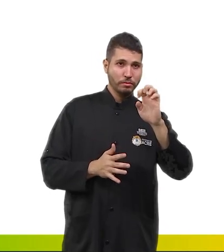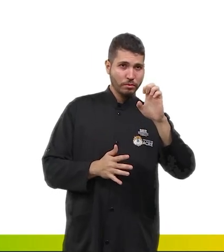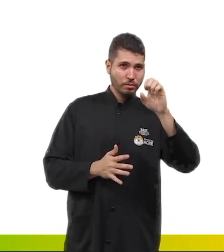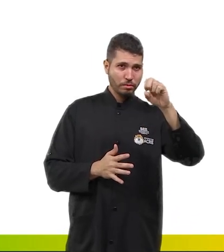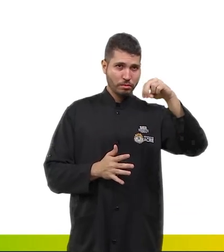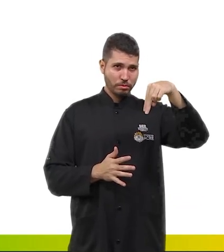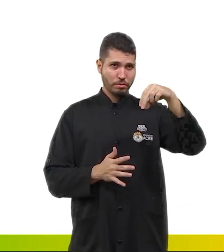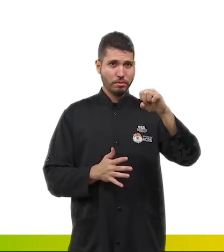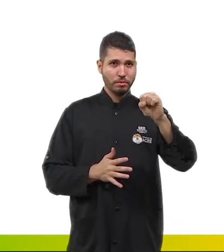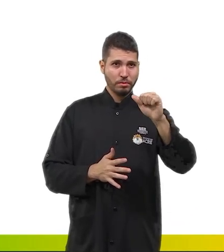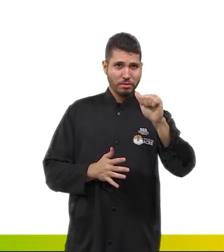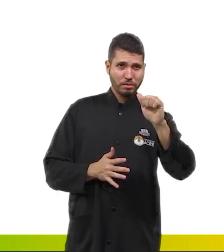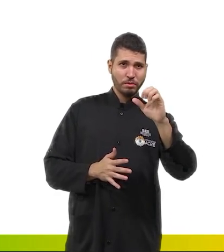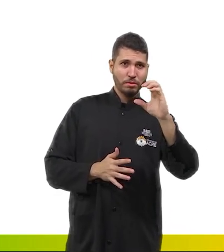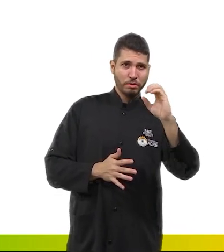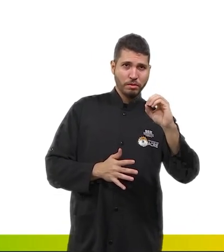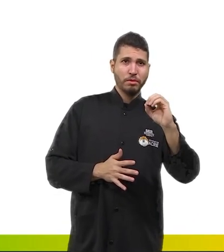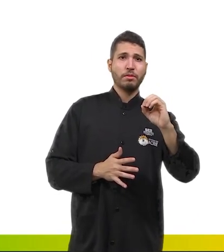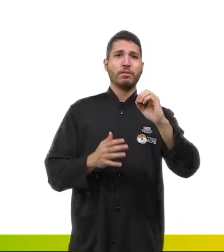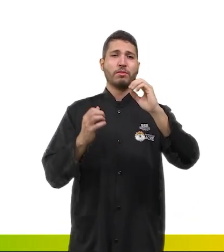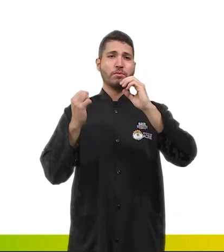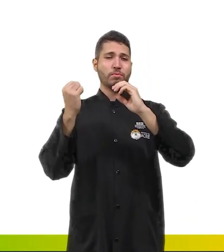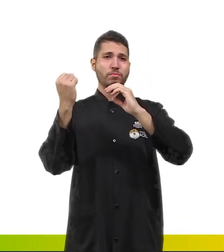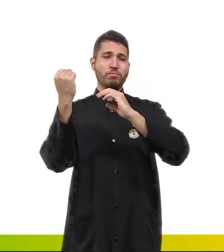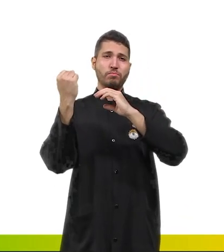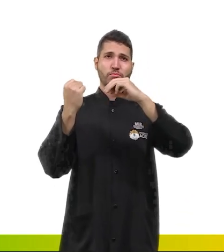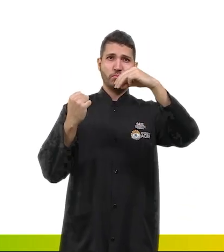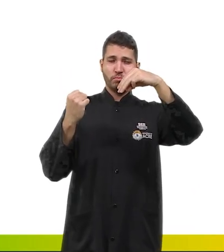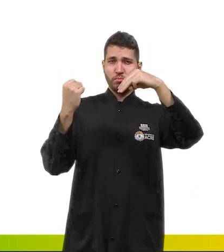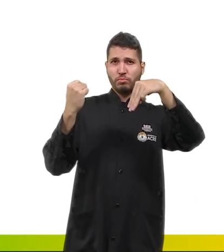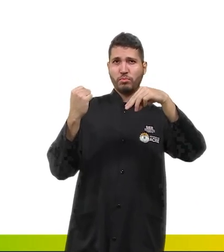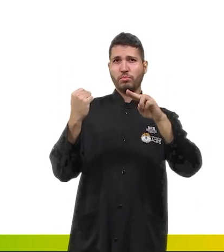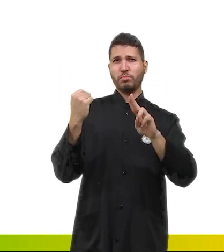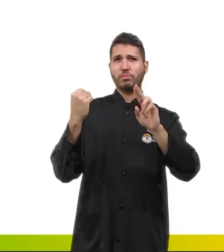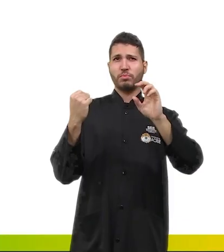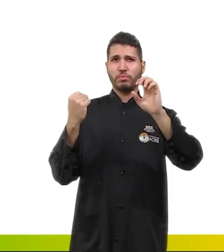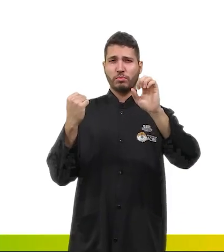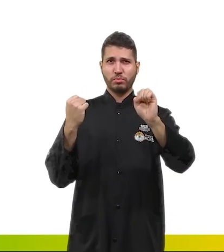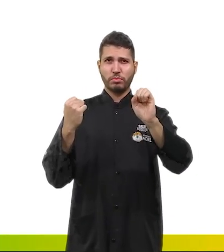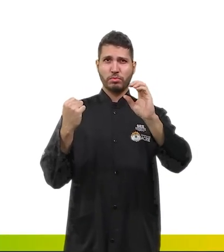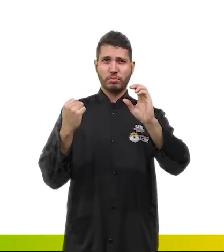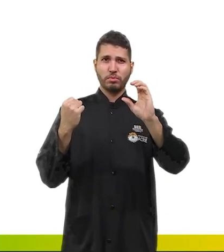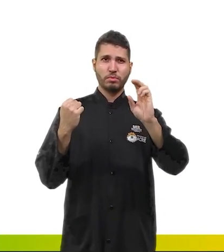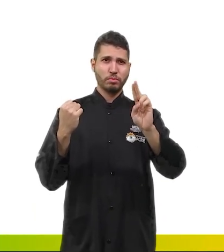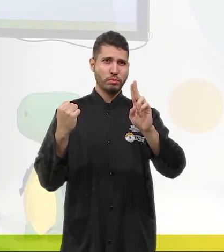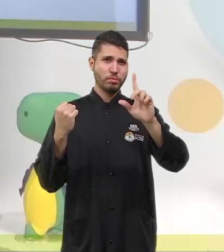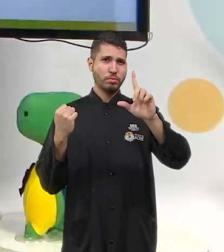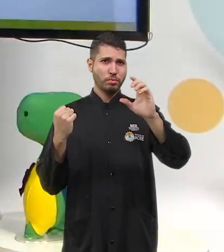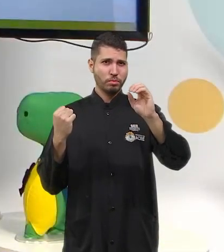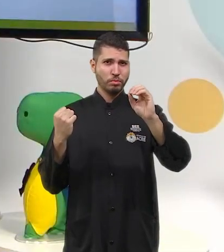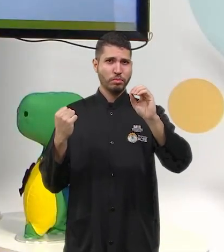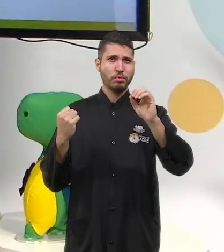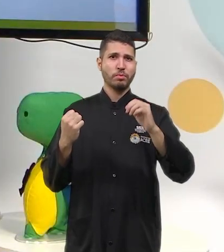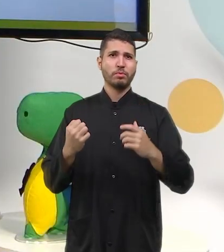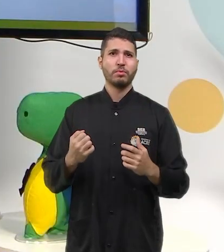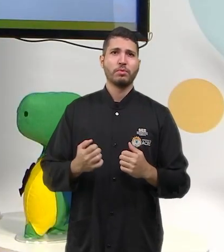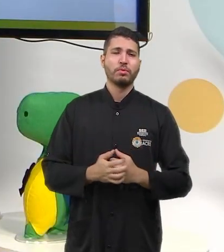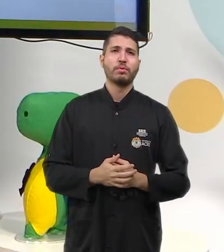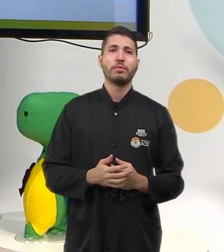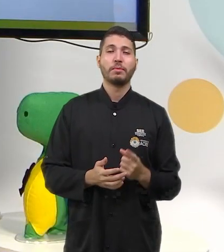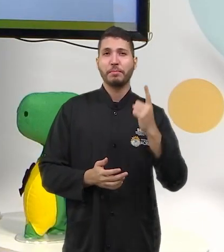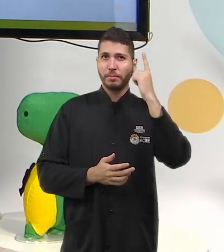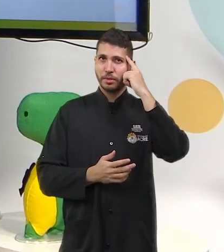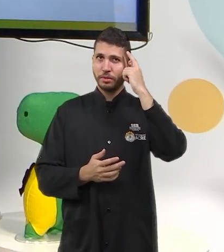gerar em um movimento específico. Então, aqui, ó, tensão. Se você pensar na musculatura,